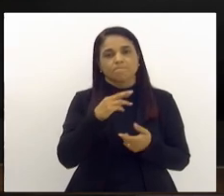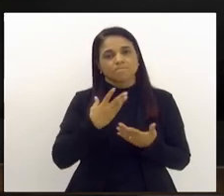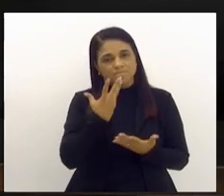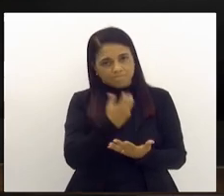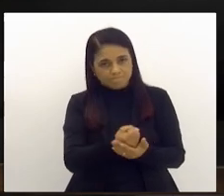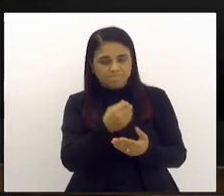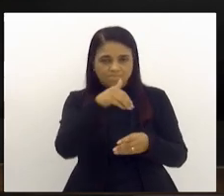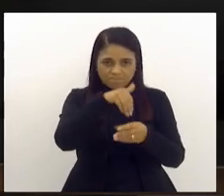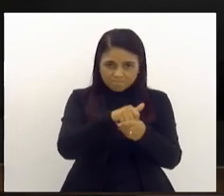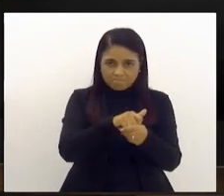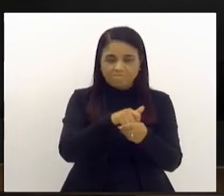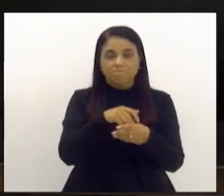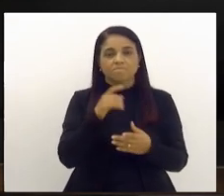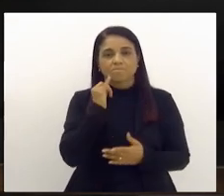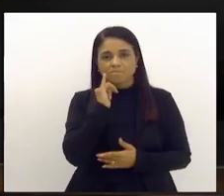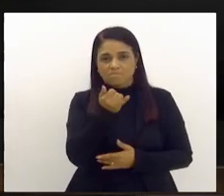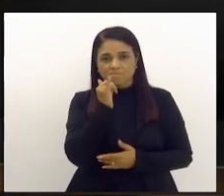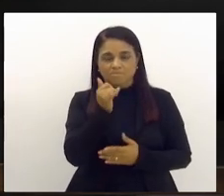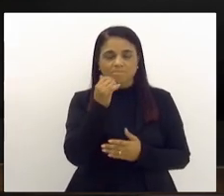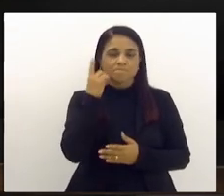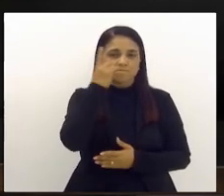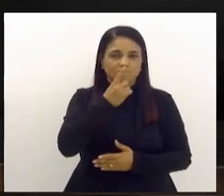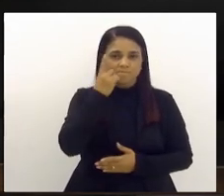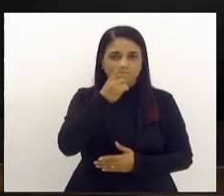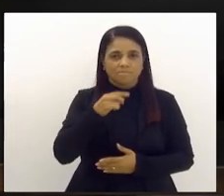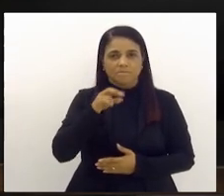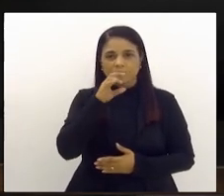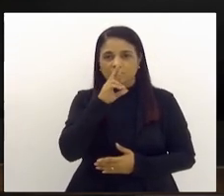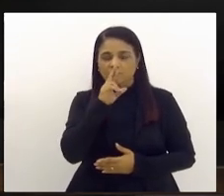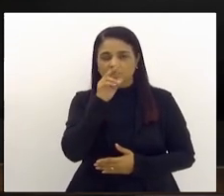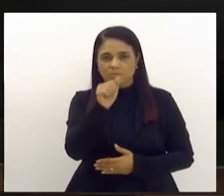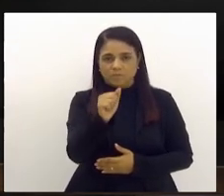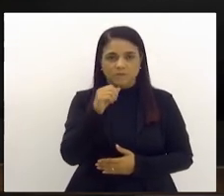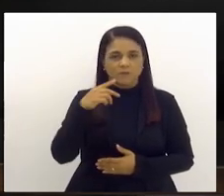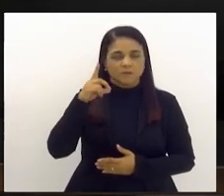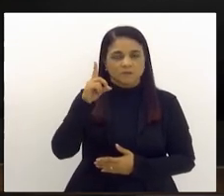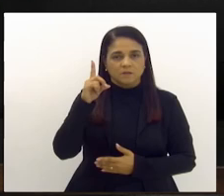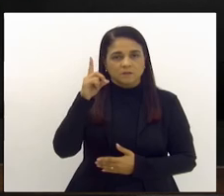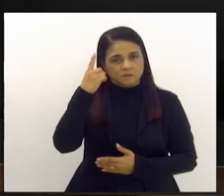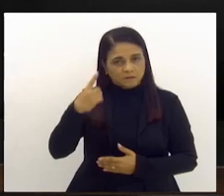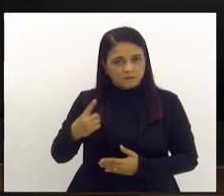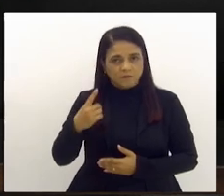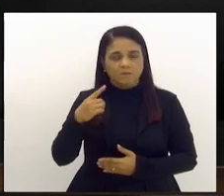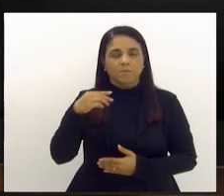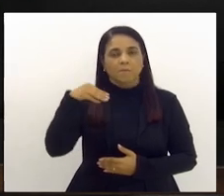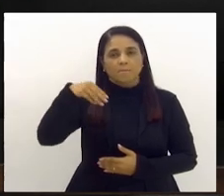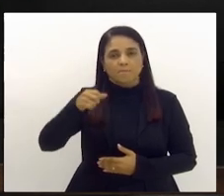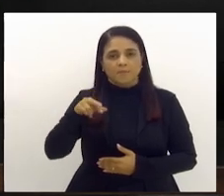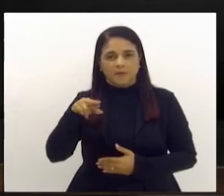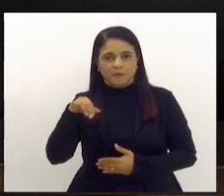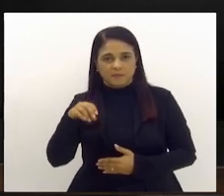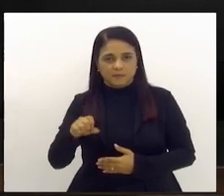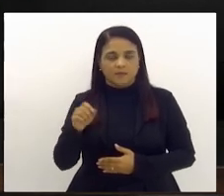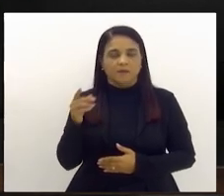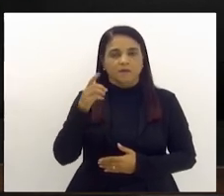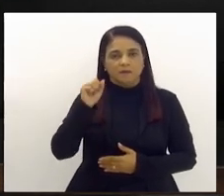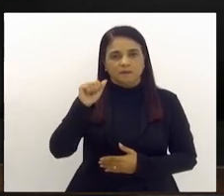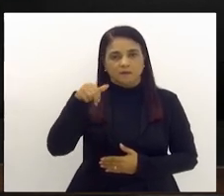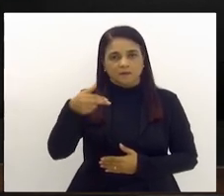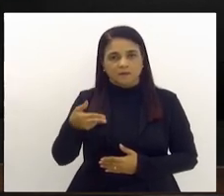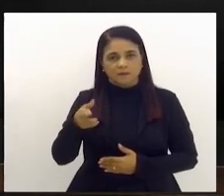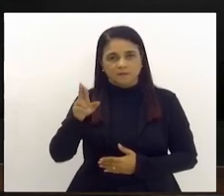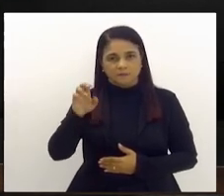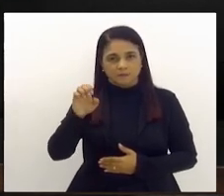favorável. Relatores, deputados Rodrigo Amorim, Dani Monteiro, Marina, do MST, Anderson Moraes,